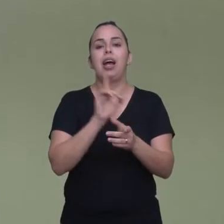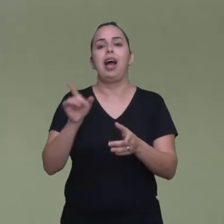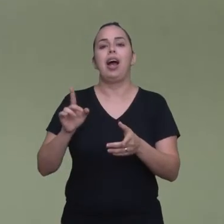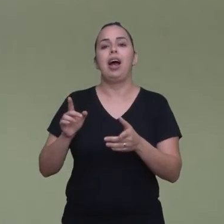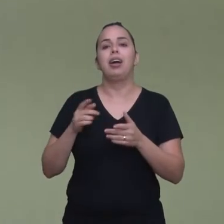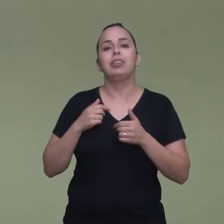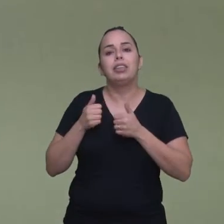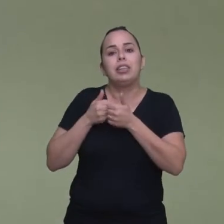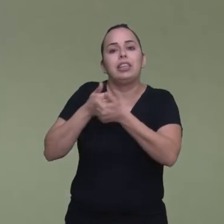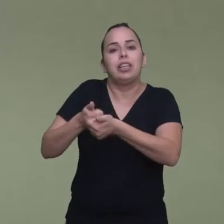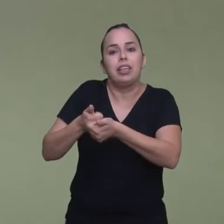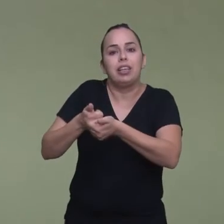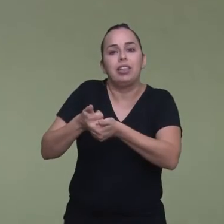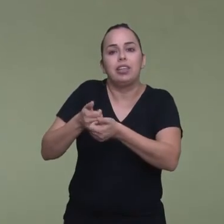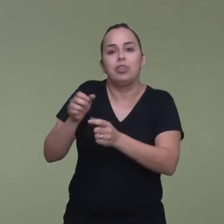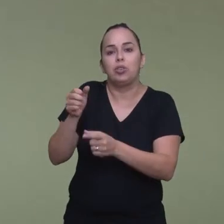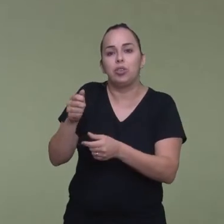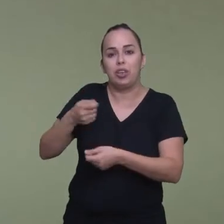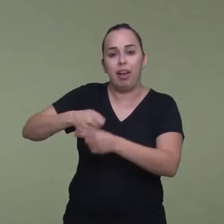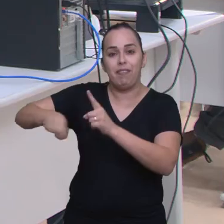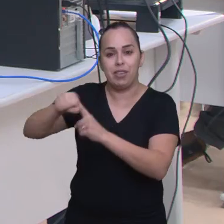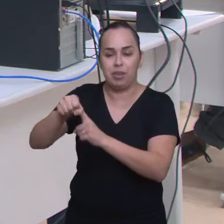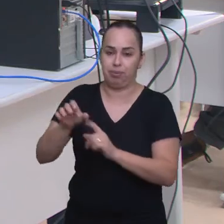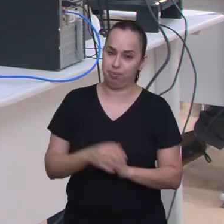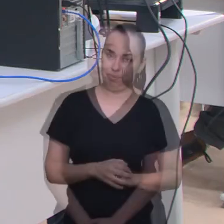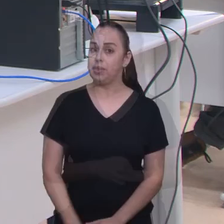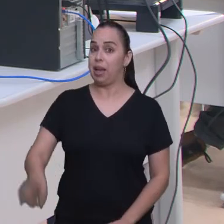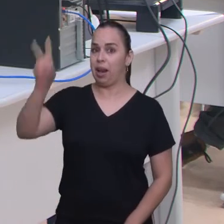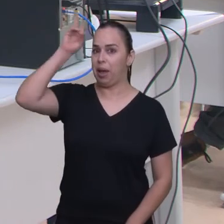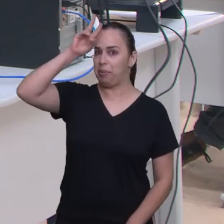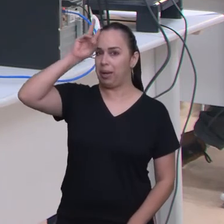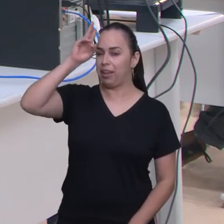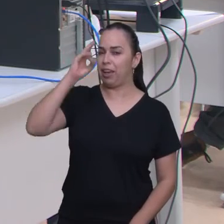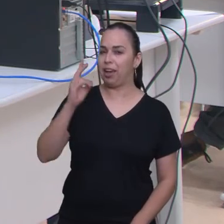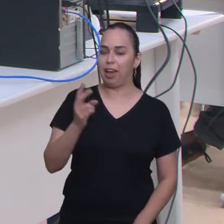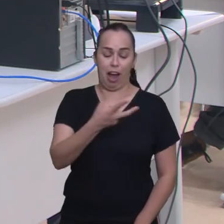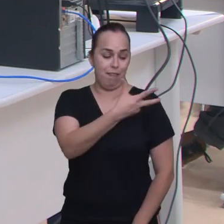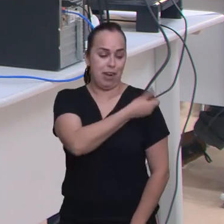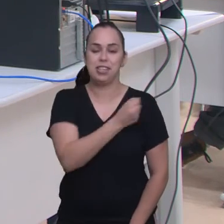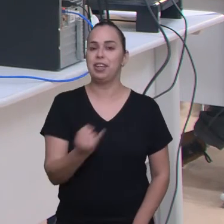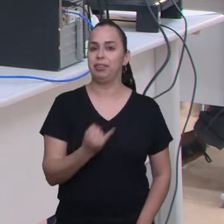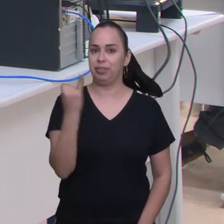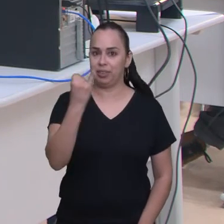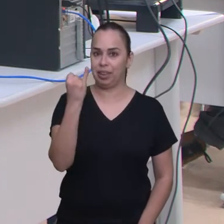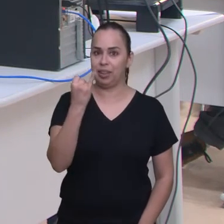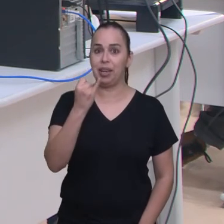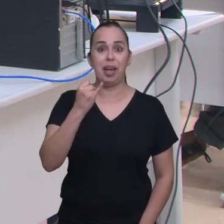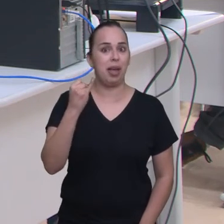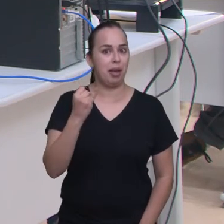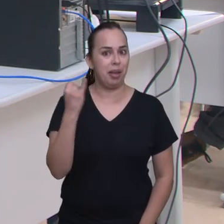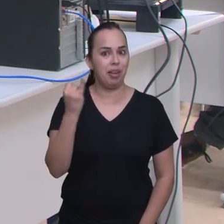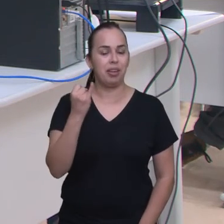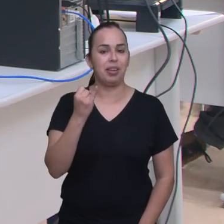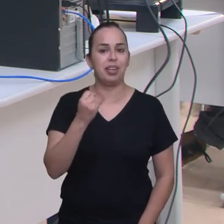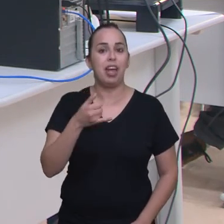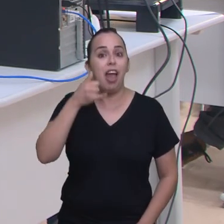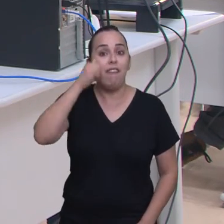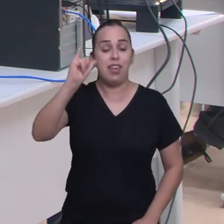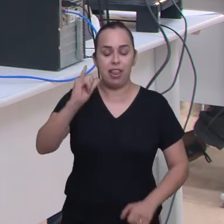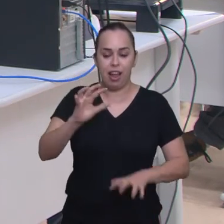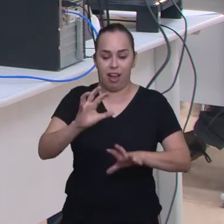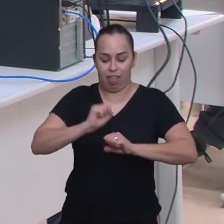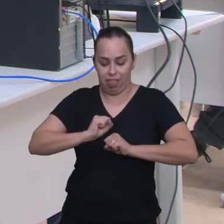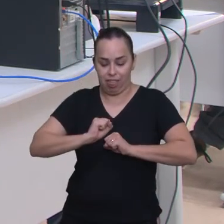realiza o acompanhamento para o serviço social. E não custa aqui reforçar a importância das vacinas, né? Fundamental para prevenir a